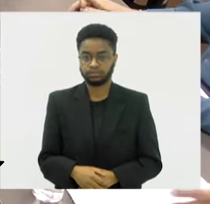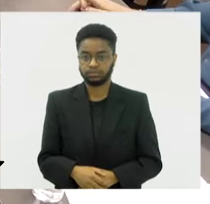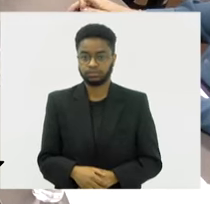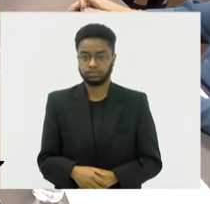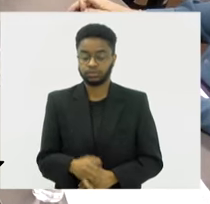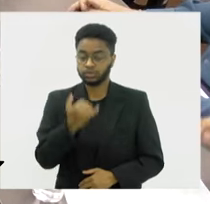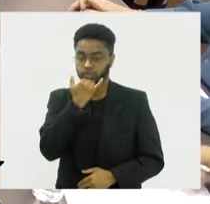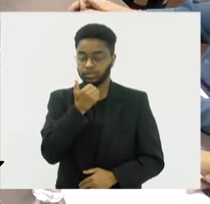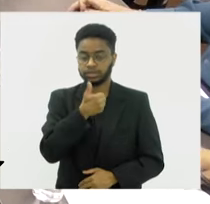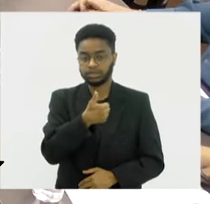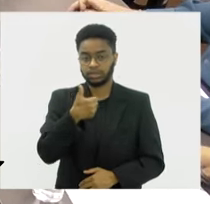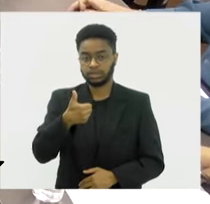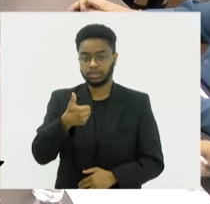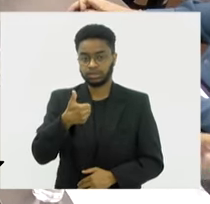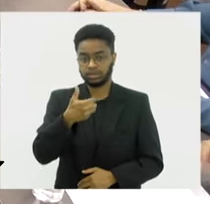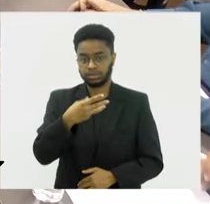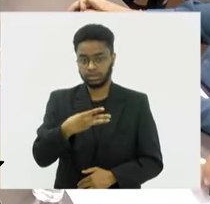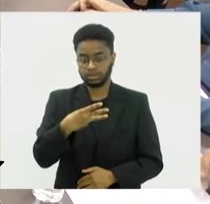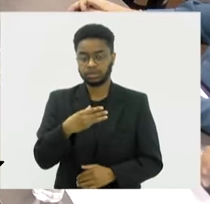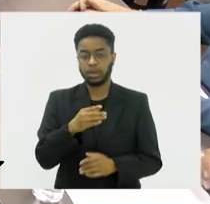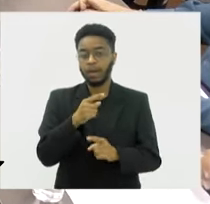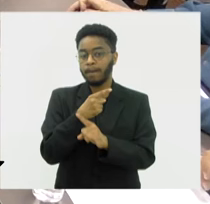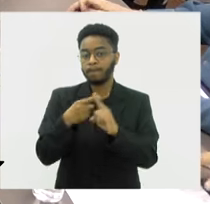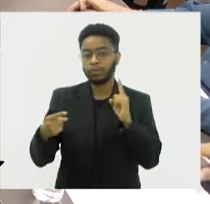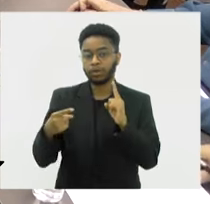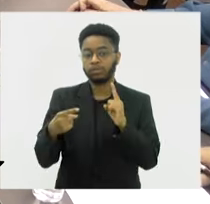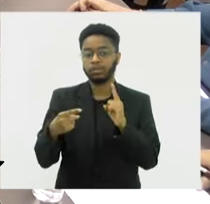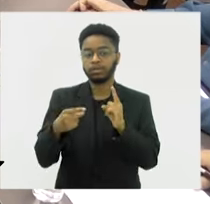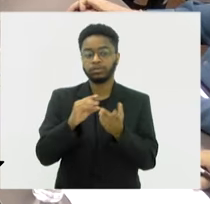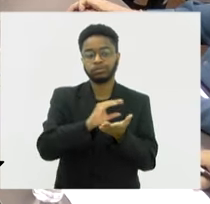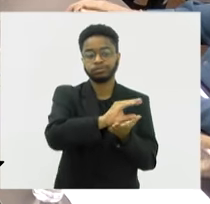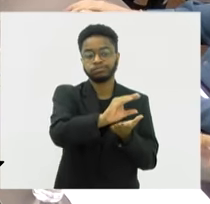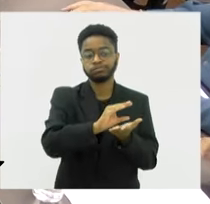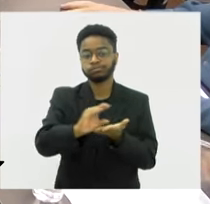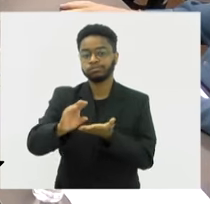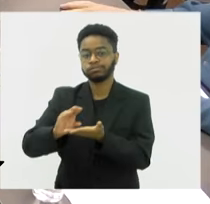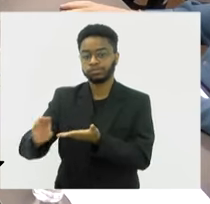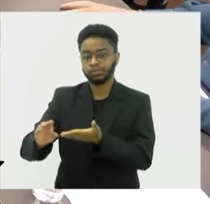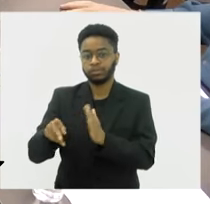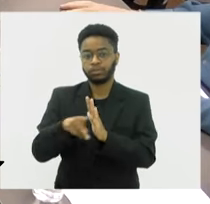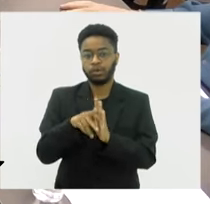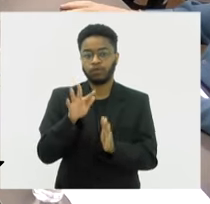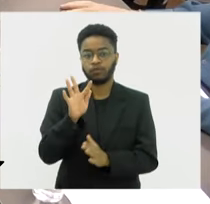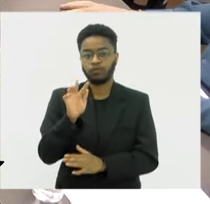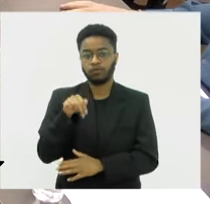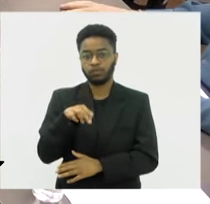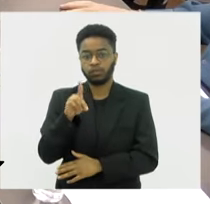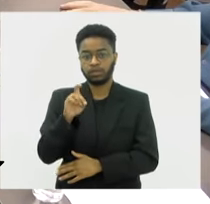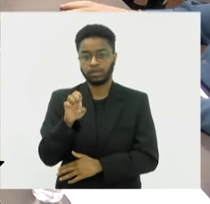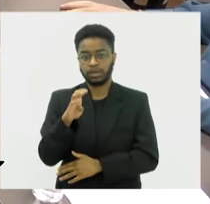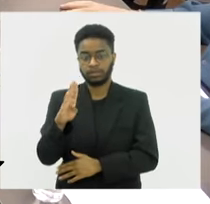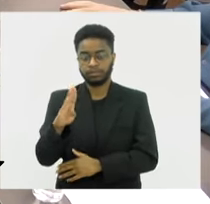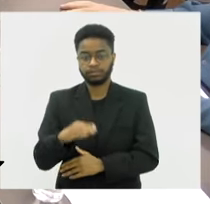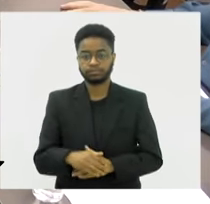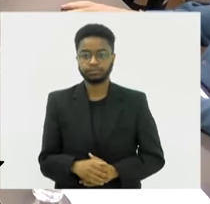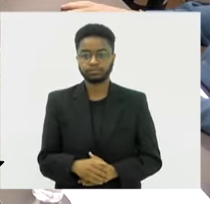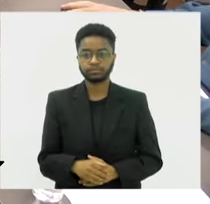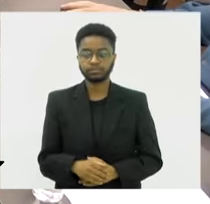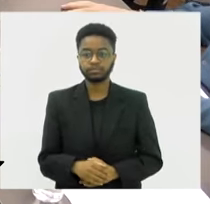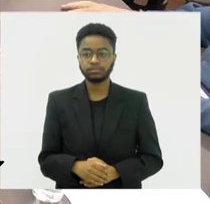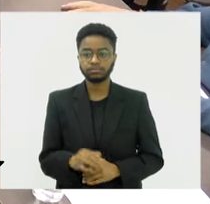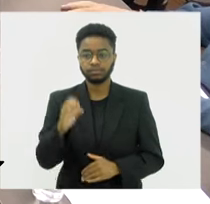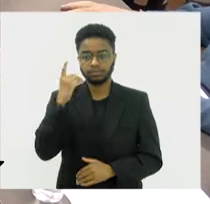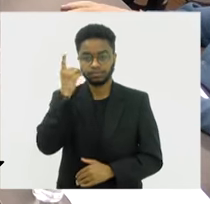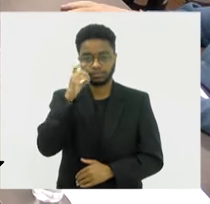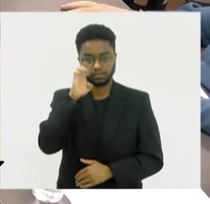113, desculpa. 113 que de proibiu 20. O rateio do Fundeb, especificamente. Ela taxativa nesse sentido? Taxativa. Deputada